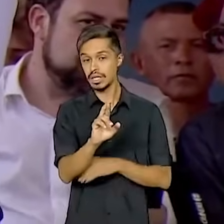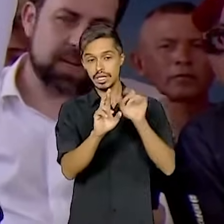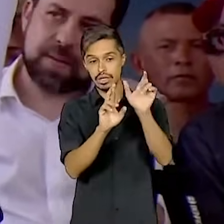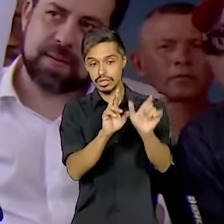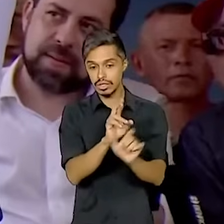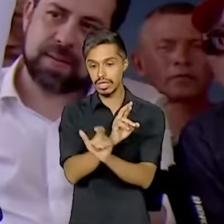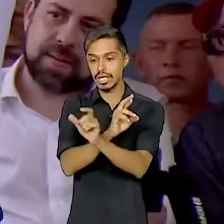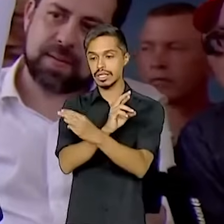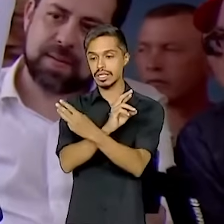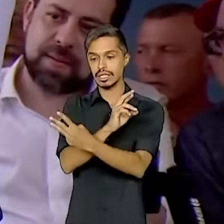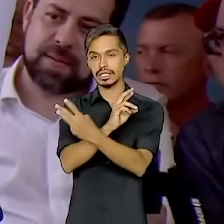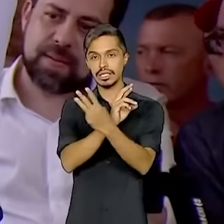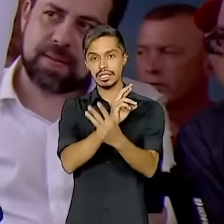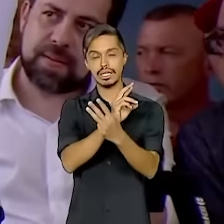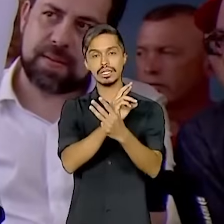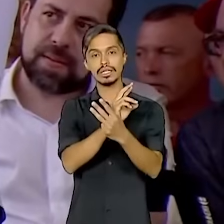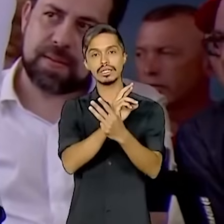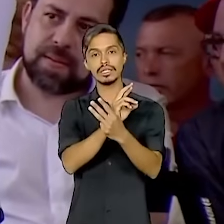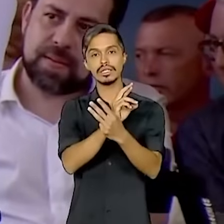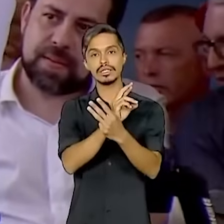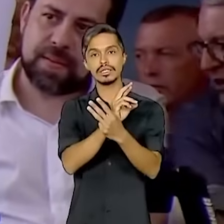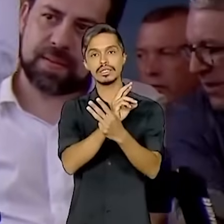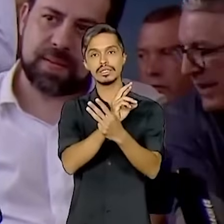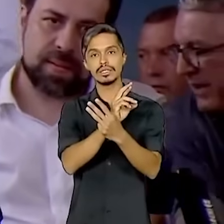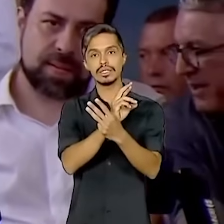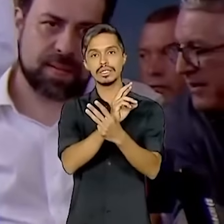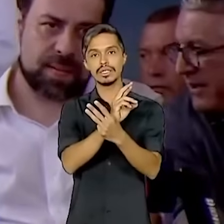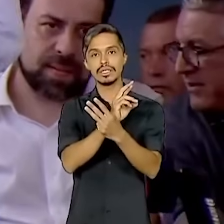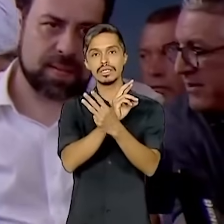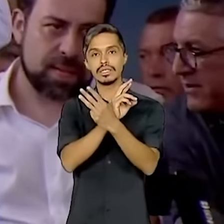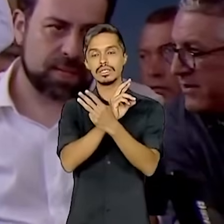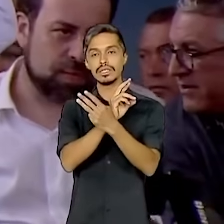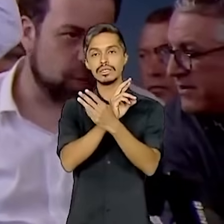33 milhões já foram aplicados para o terreno e projeto.